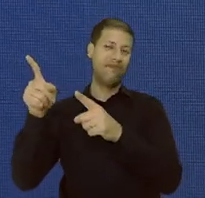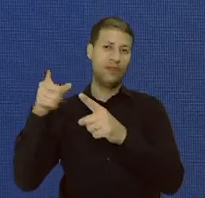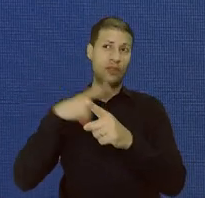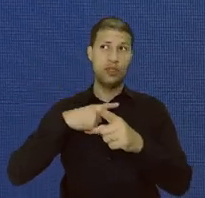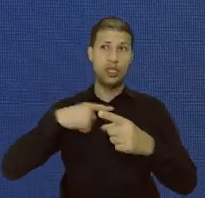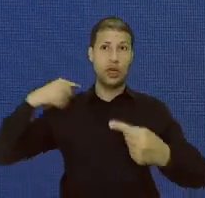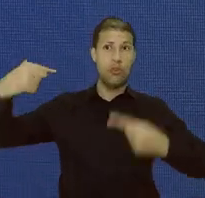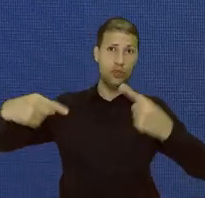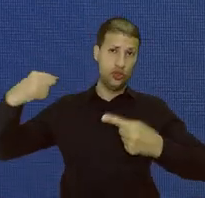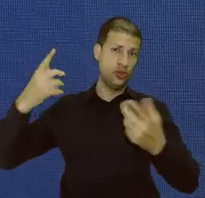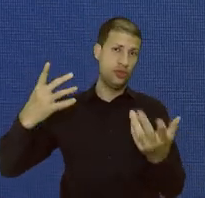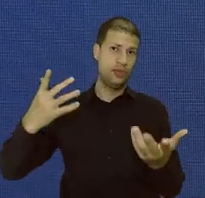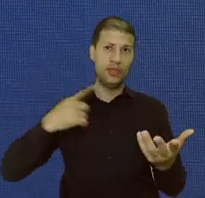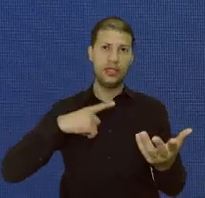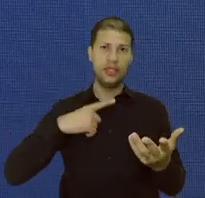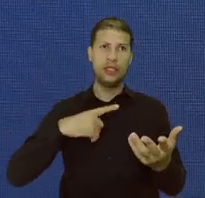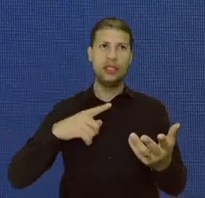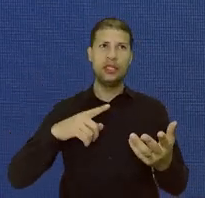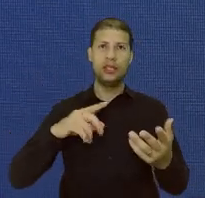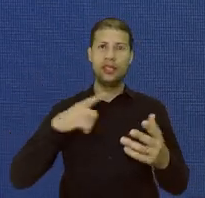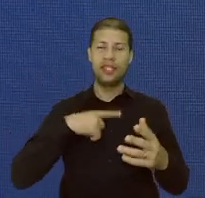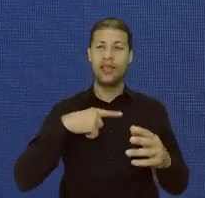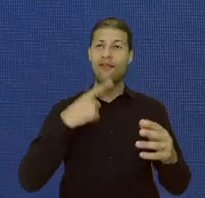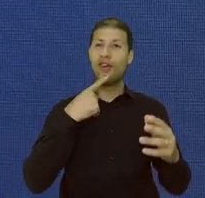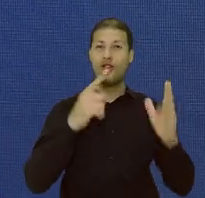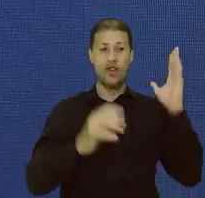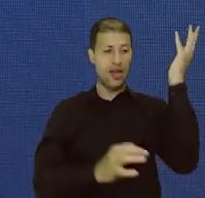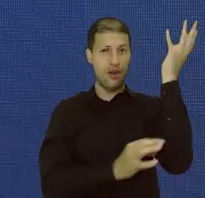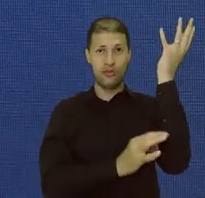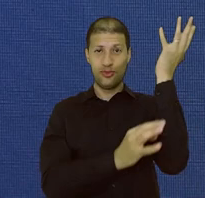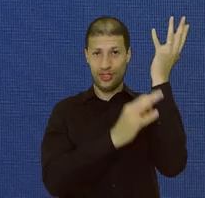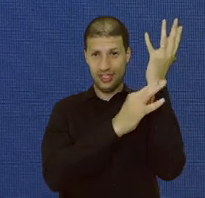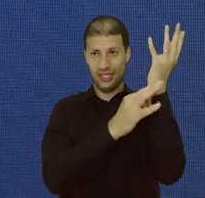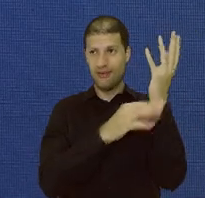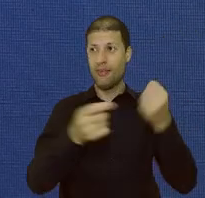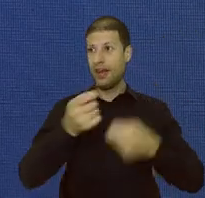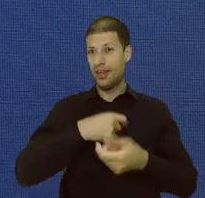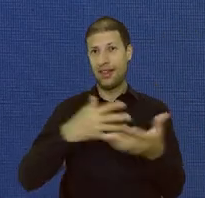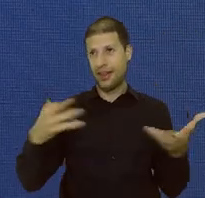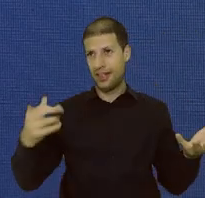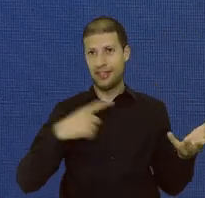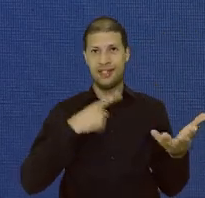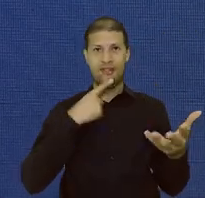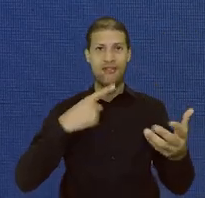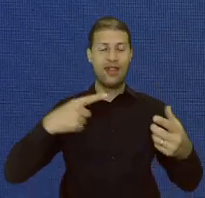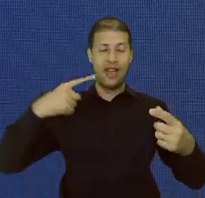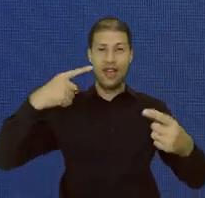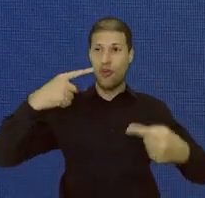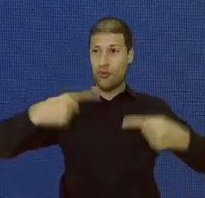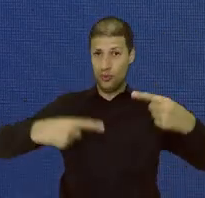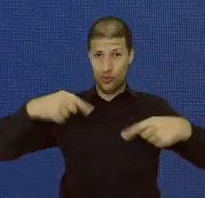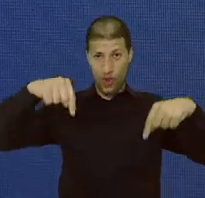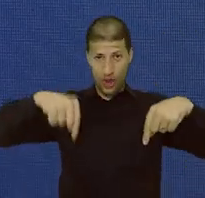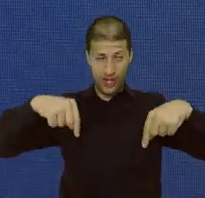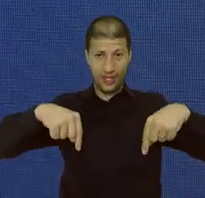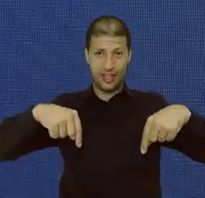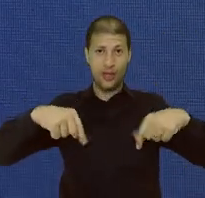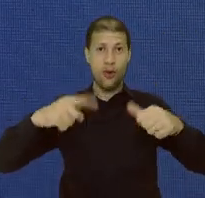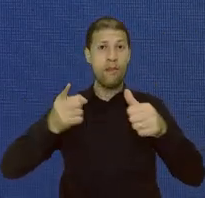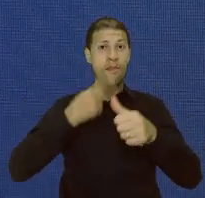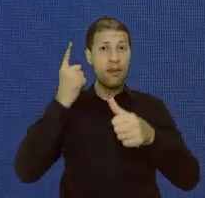que jabuticabas é o mercado grande e você tem é competidores locais grandes os primeiros competidores locais